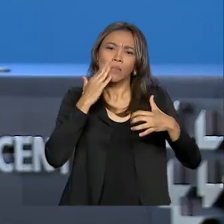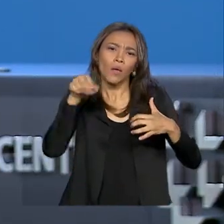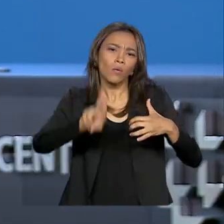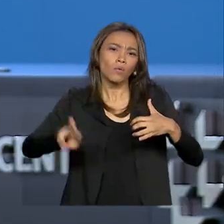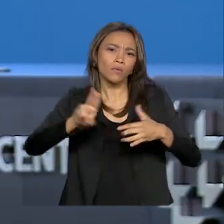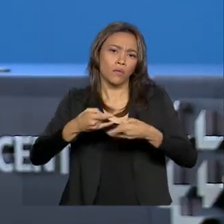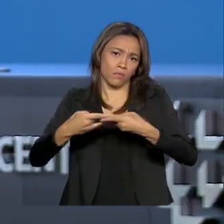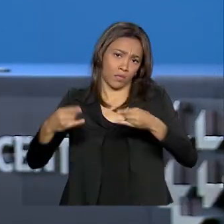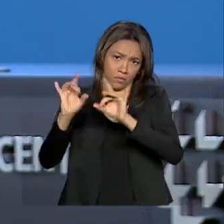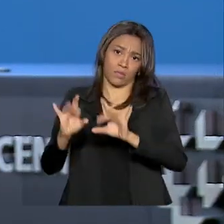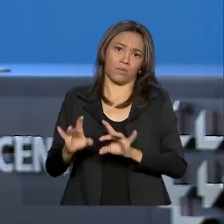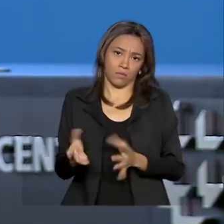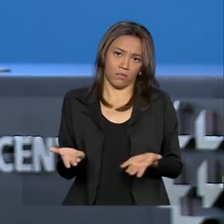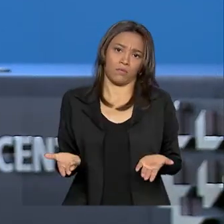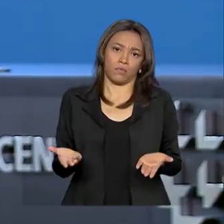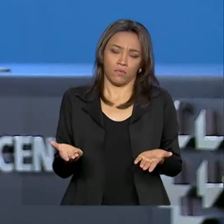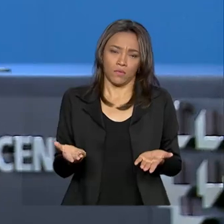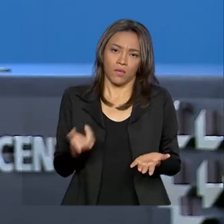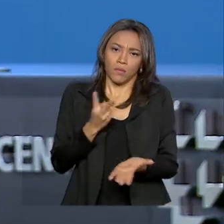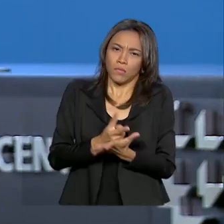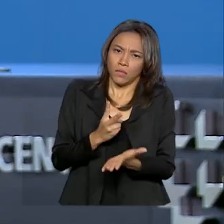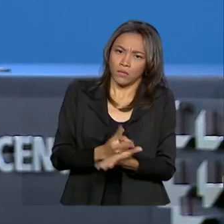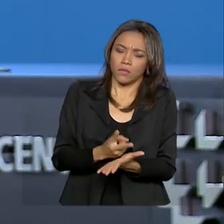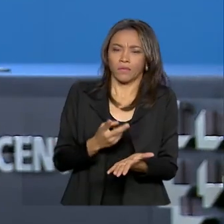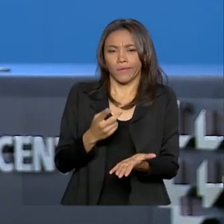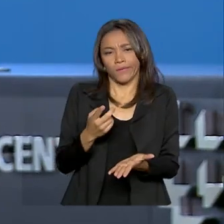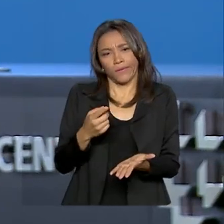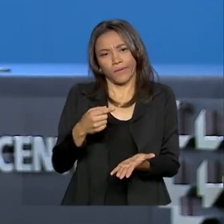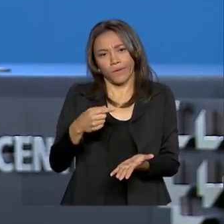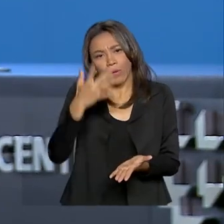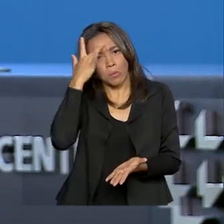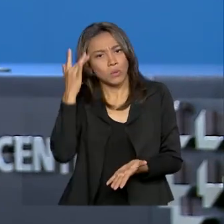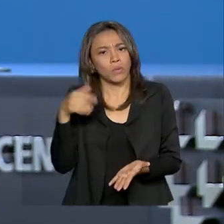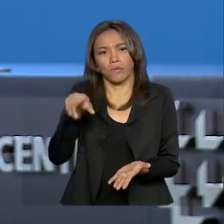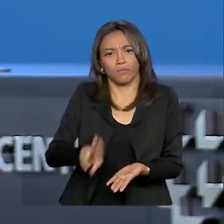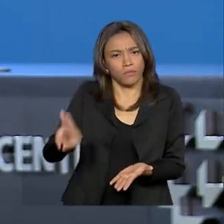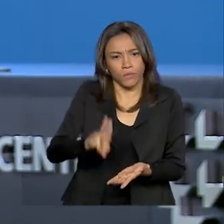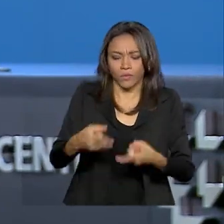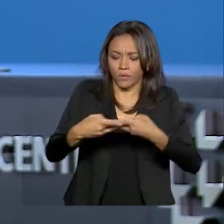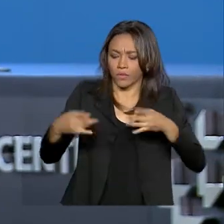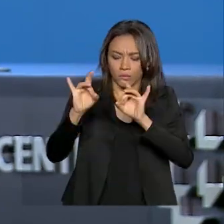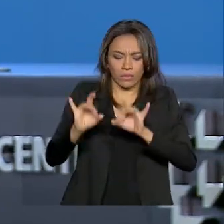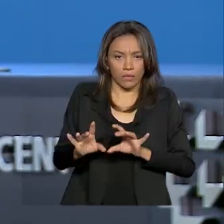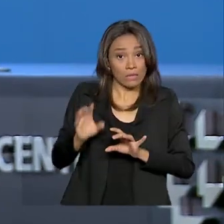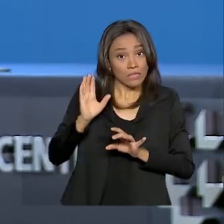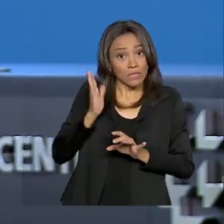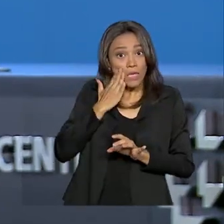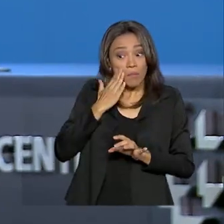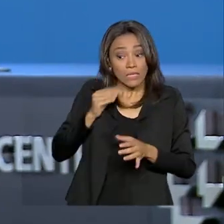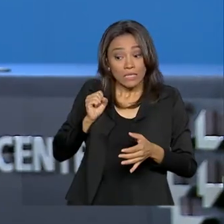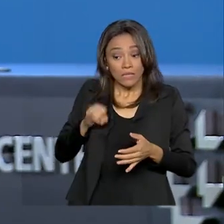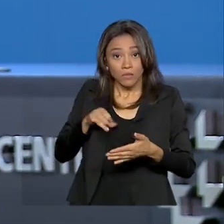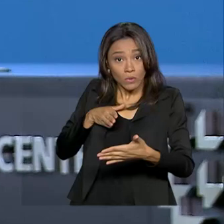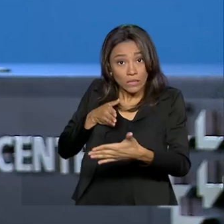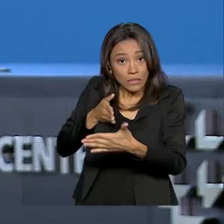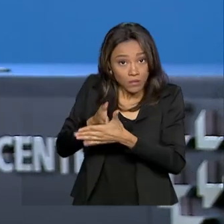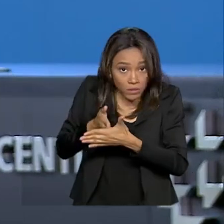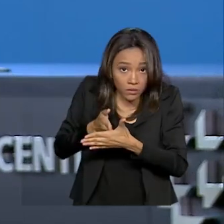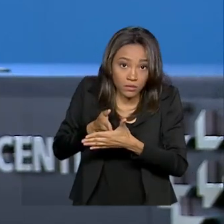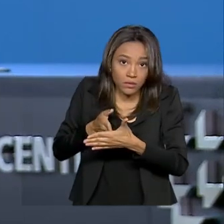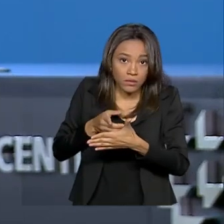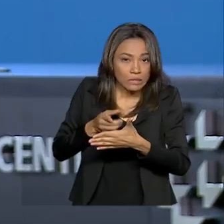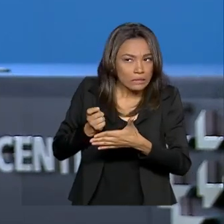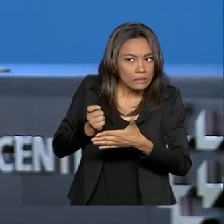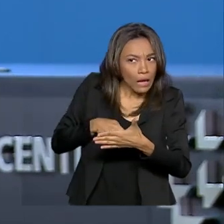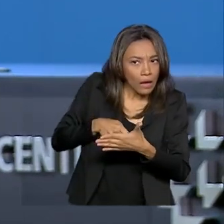cheque especial. Mesmo que seja uma pessoa que não utiliza, então, verificar se o limite que está sendo disponibilizado é